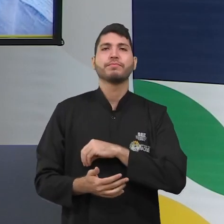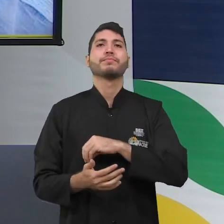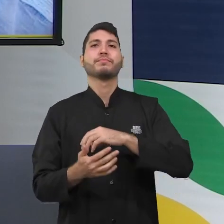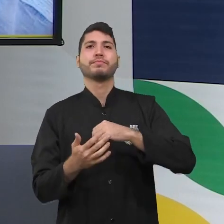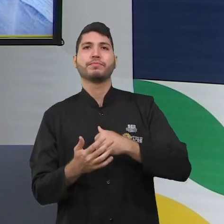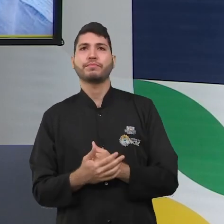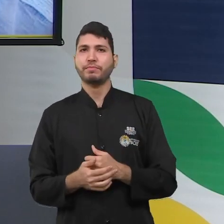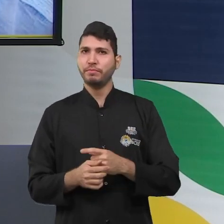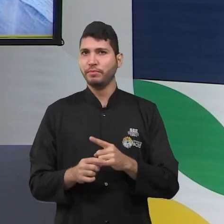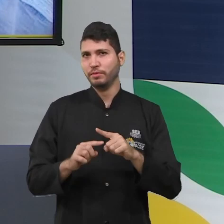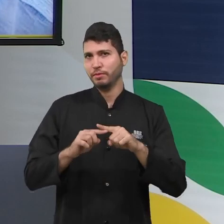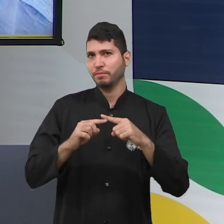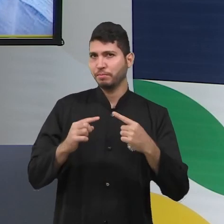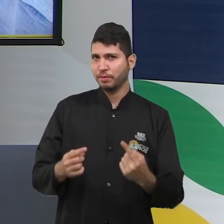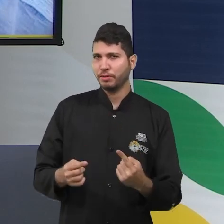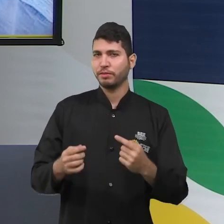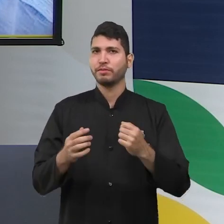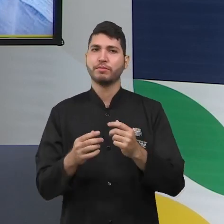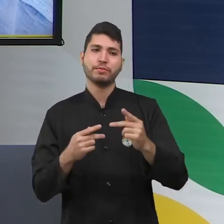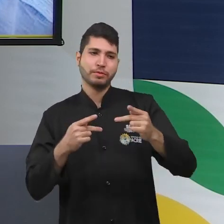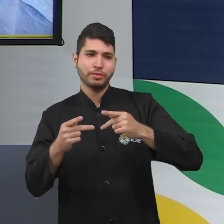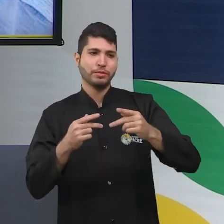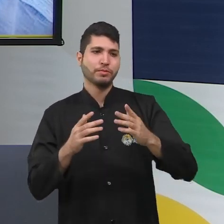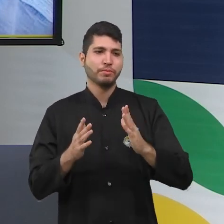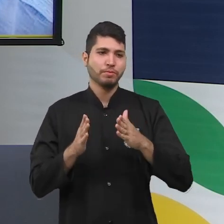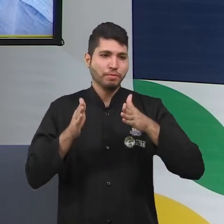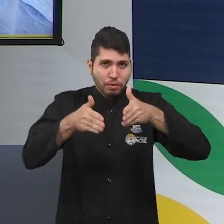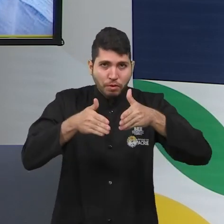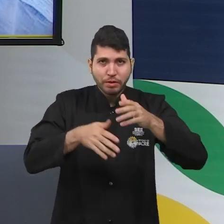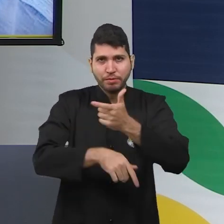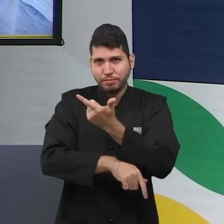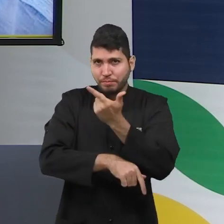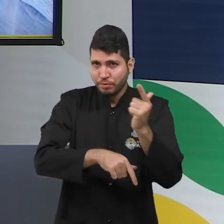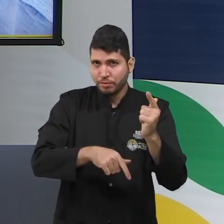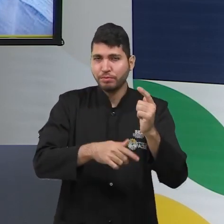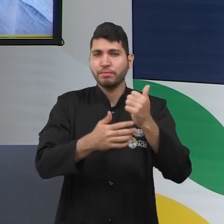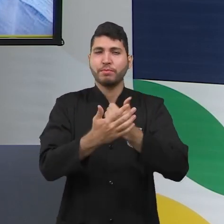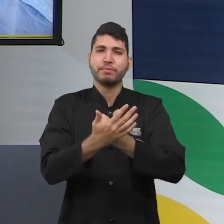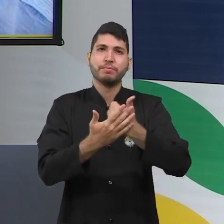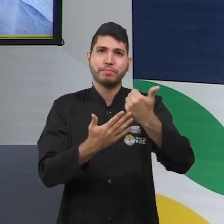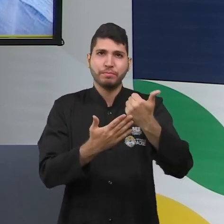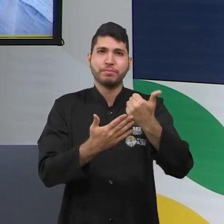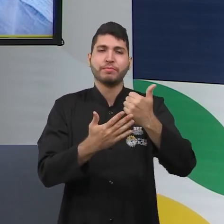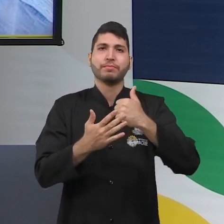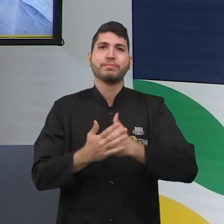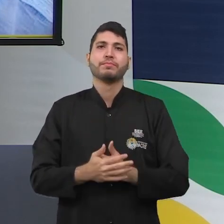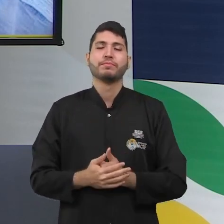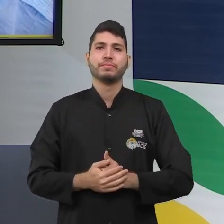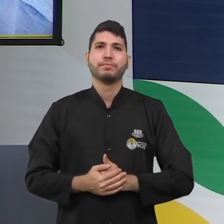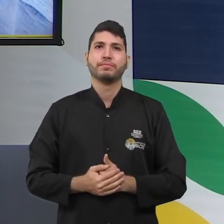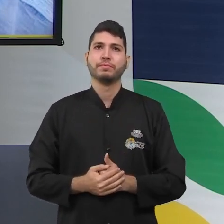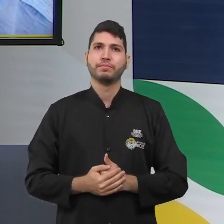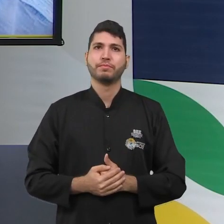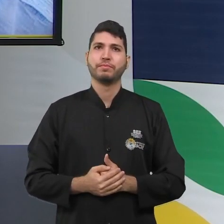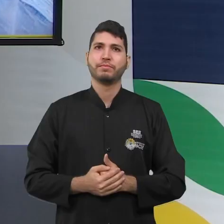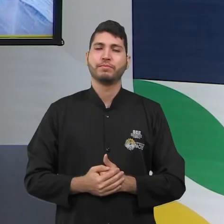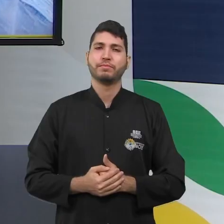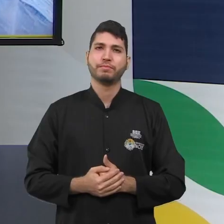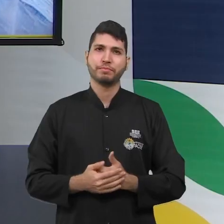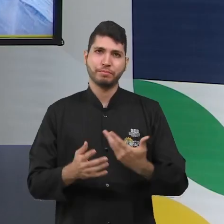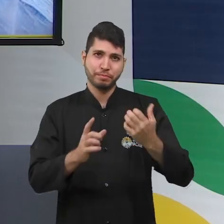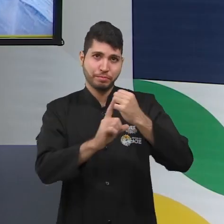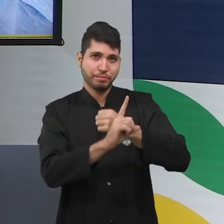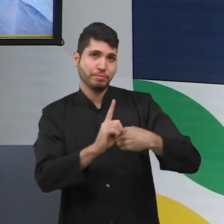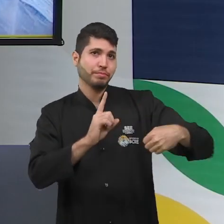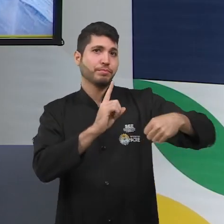seria essa a priori do projeto. O projeto seria simplesmente a ação de fazer acontecer, no caso como é social,